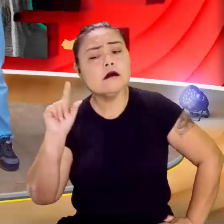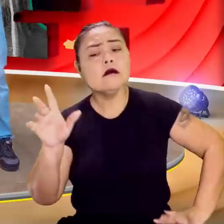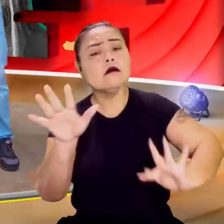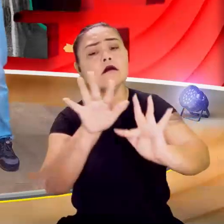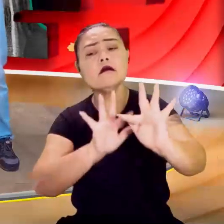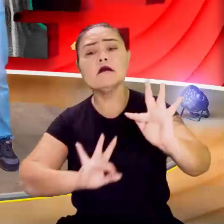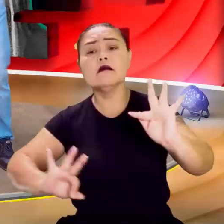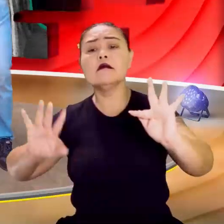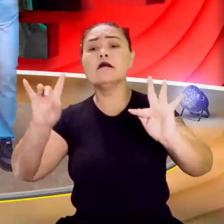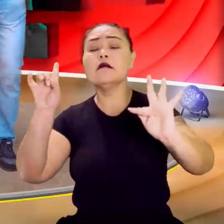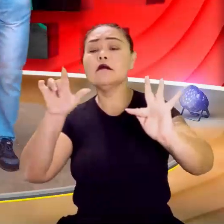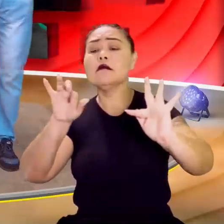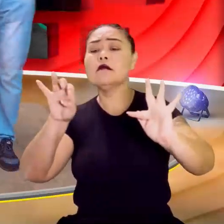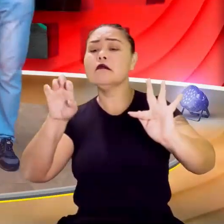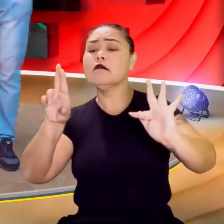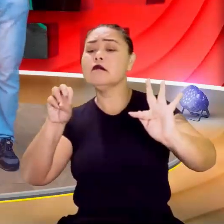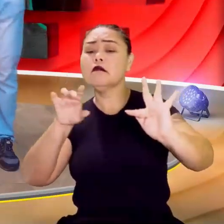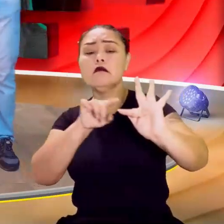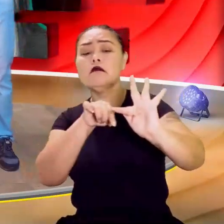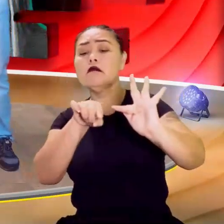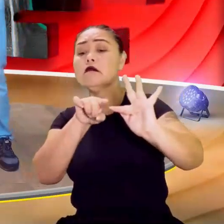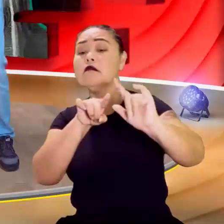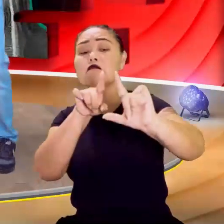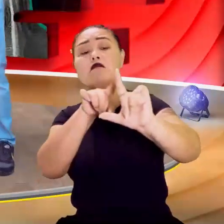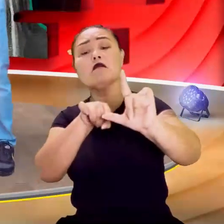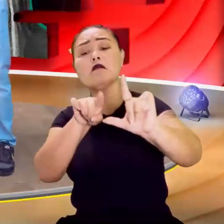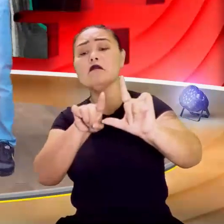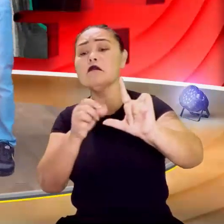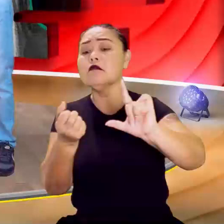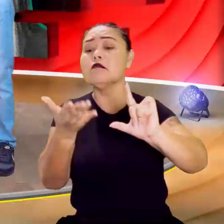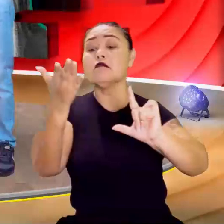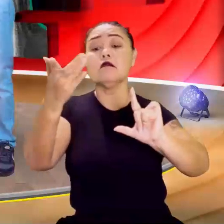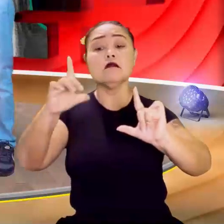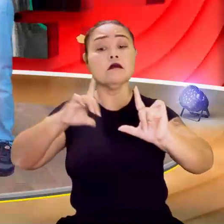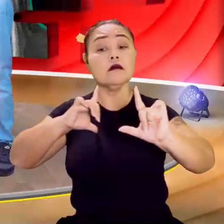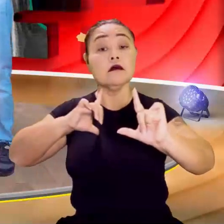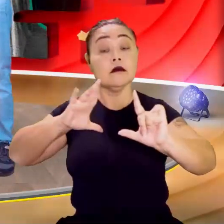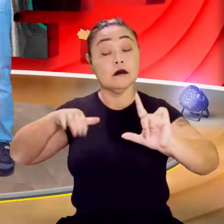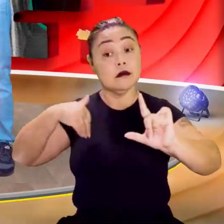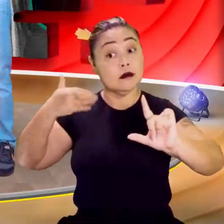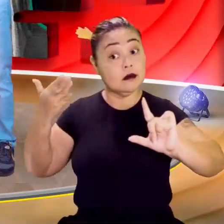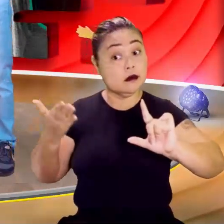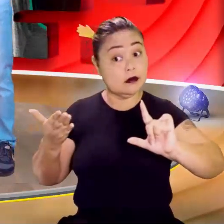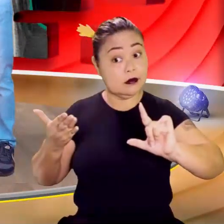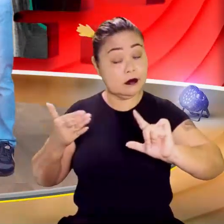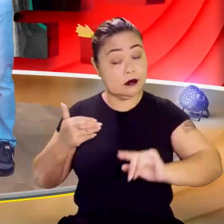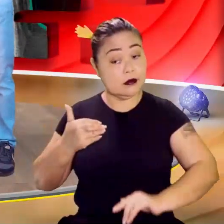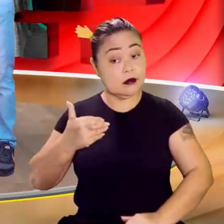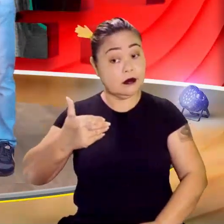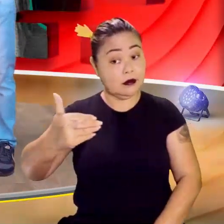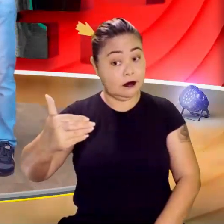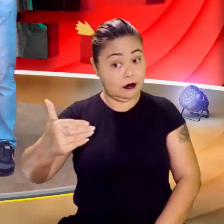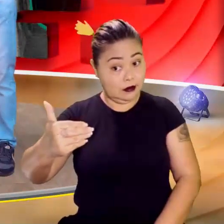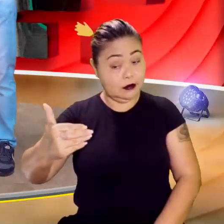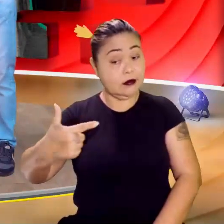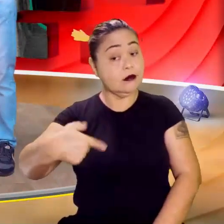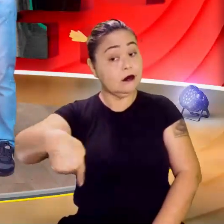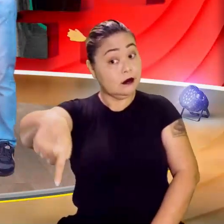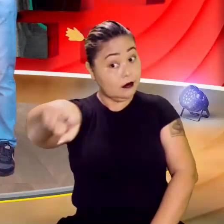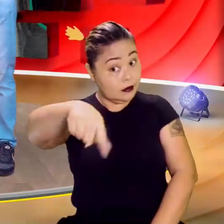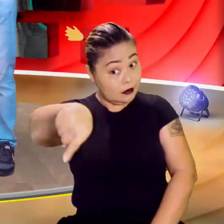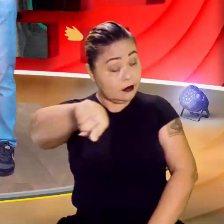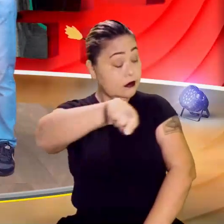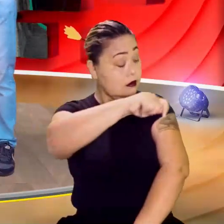essa função logarítmica? A partir de agora, alunos, não